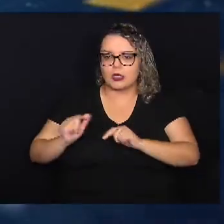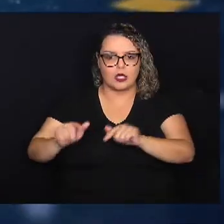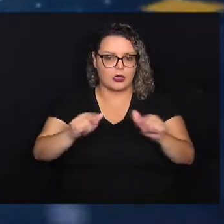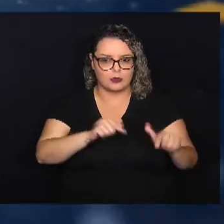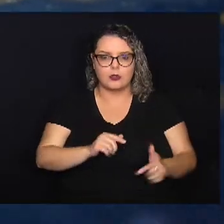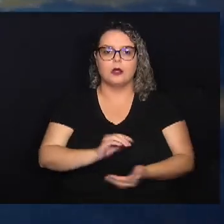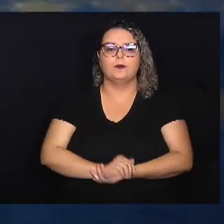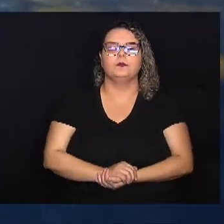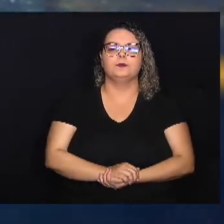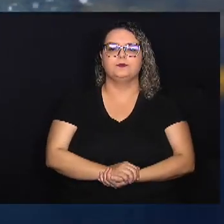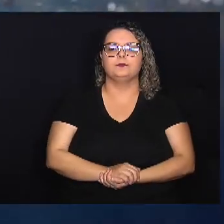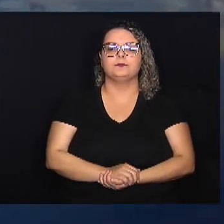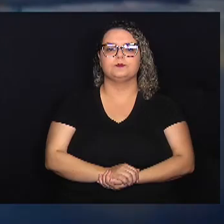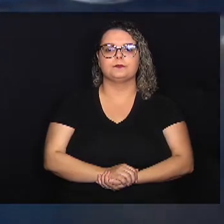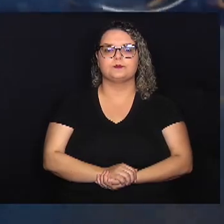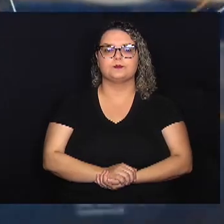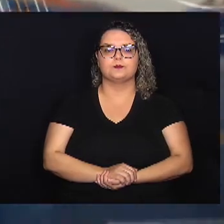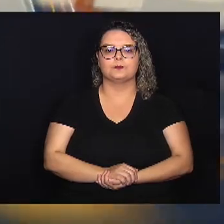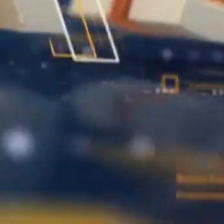cidade.